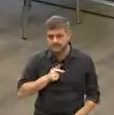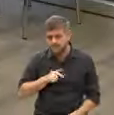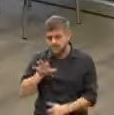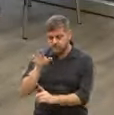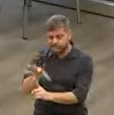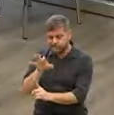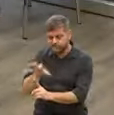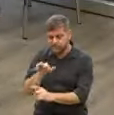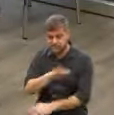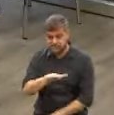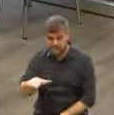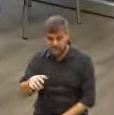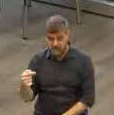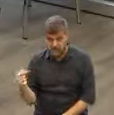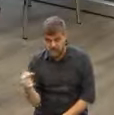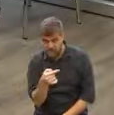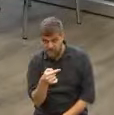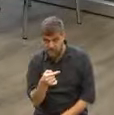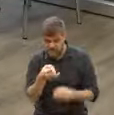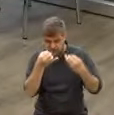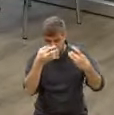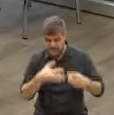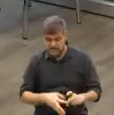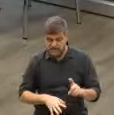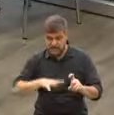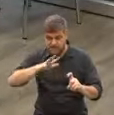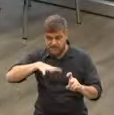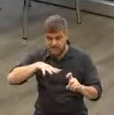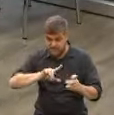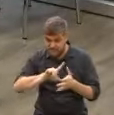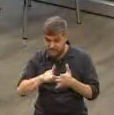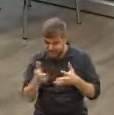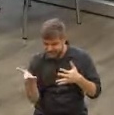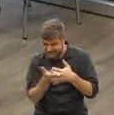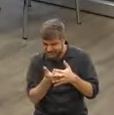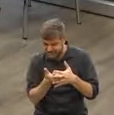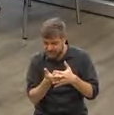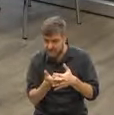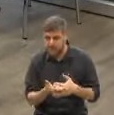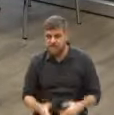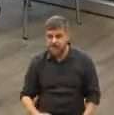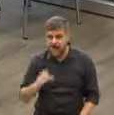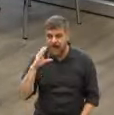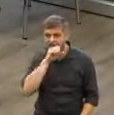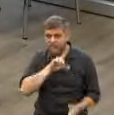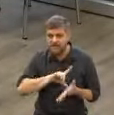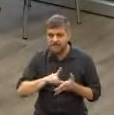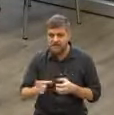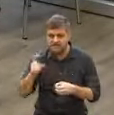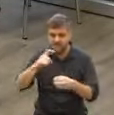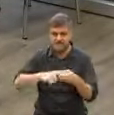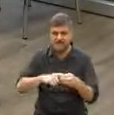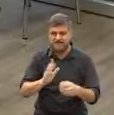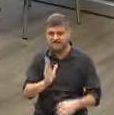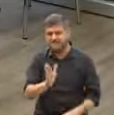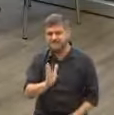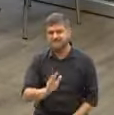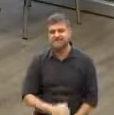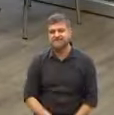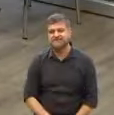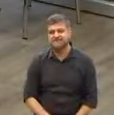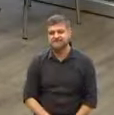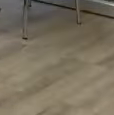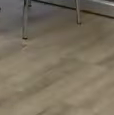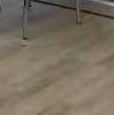crianças. Mas você vai desmistificar isso após o intervalo. Nós vamos para um breve intervalo e voltamos já já com questão de